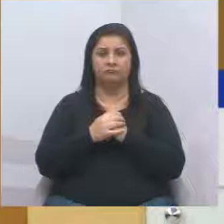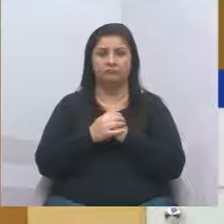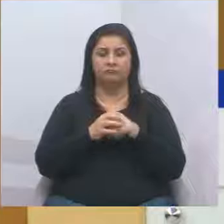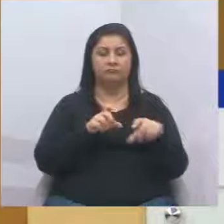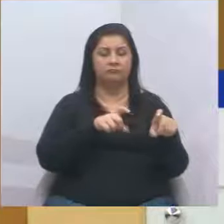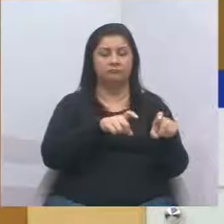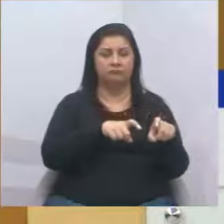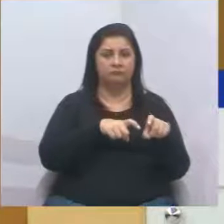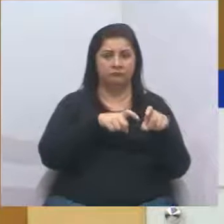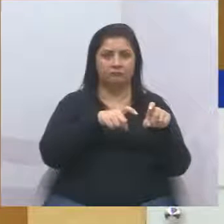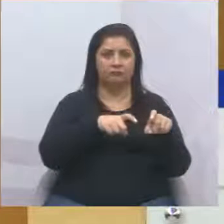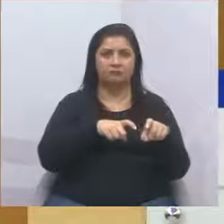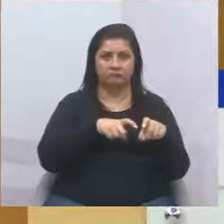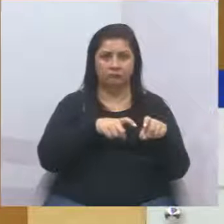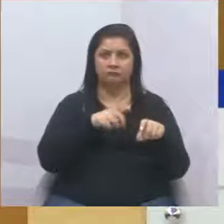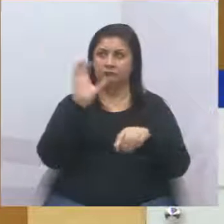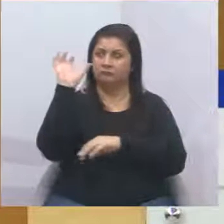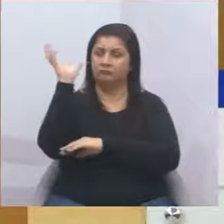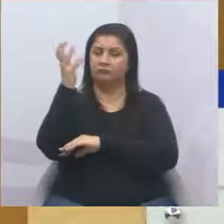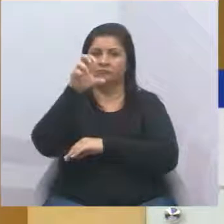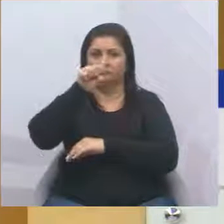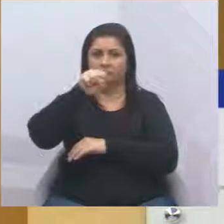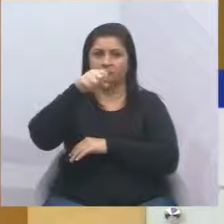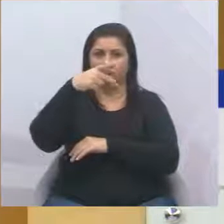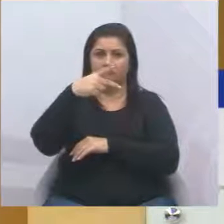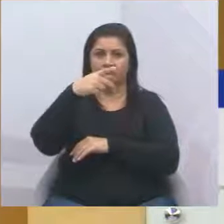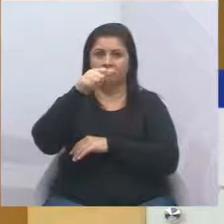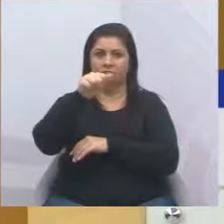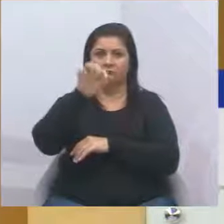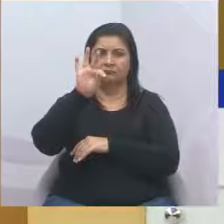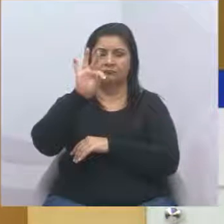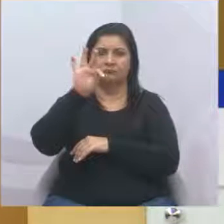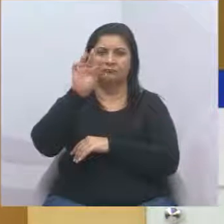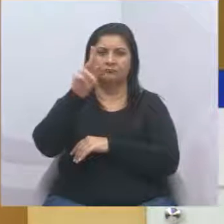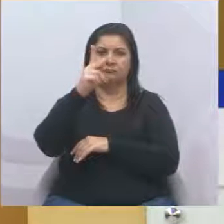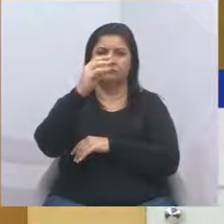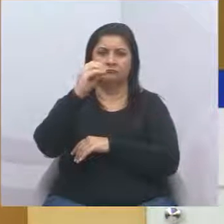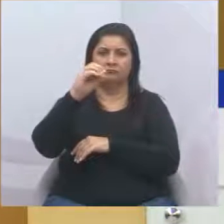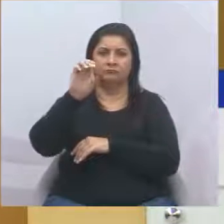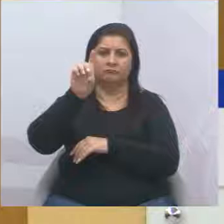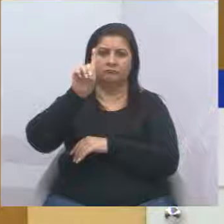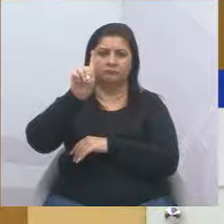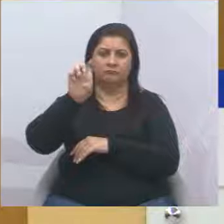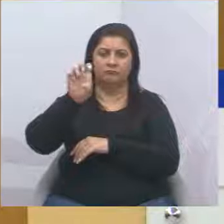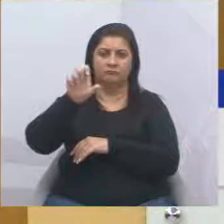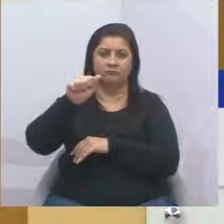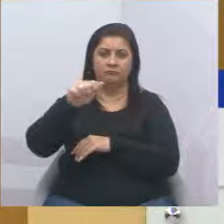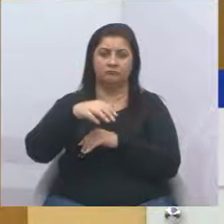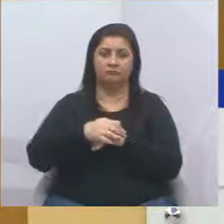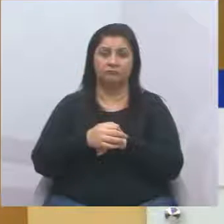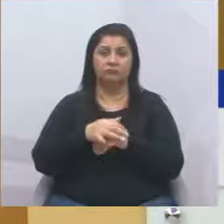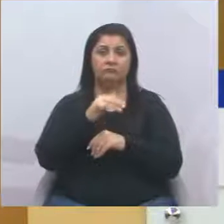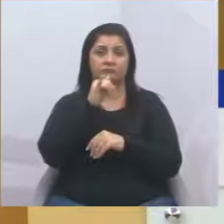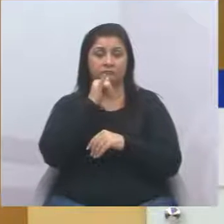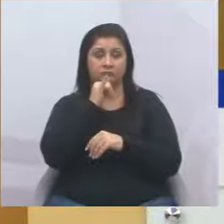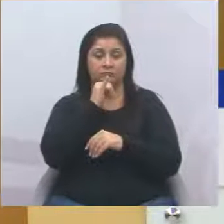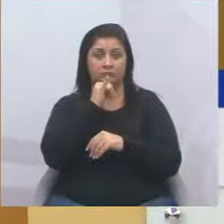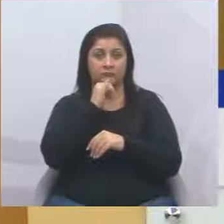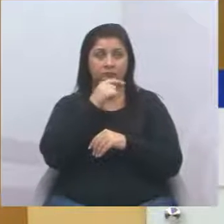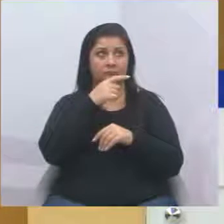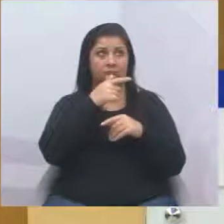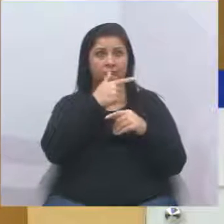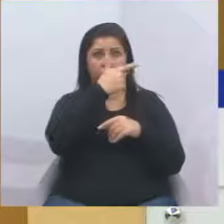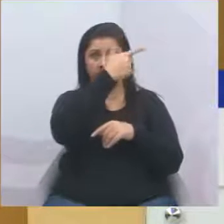plantio dessa espatódia. Assim como também temos, por exemplo, em Fernando de Noronha,